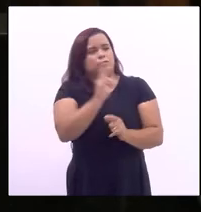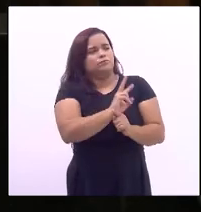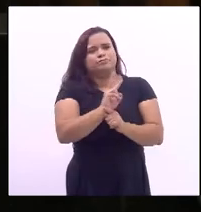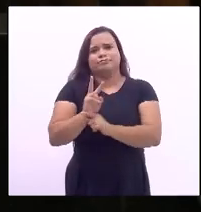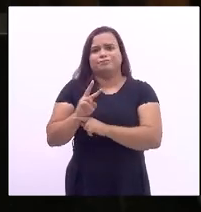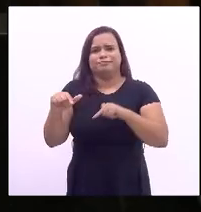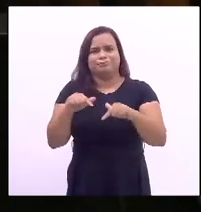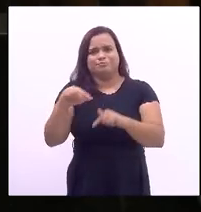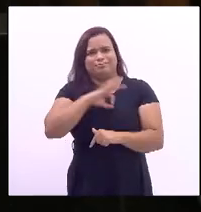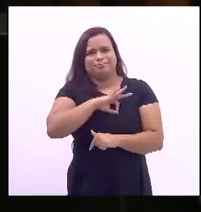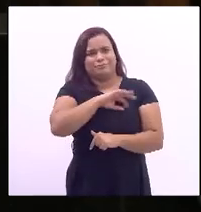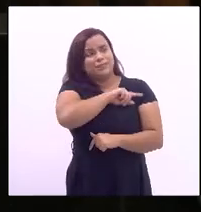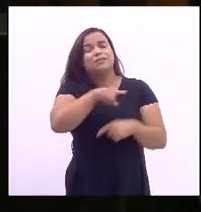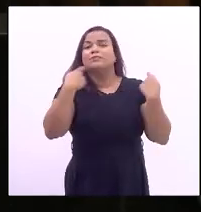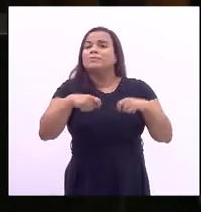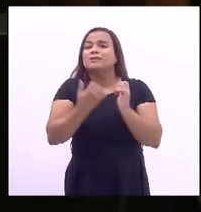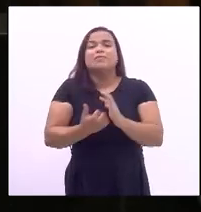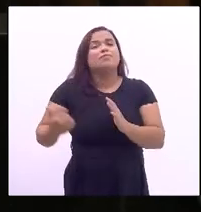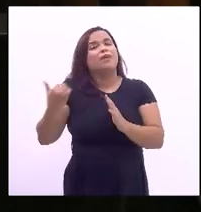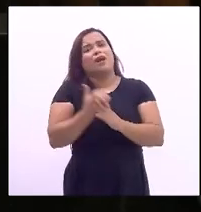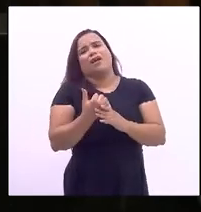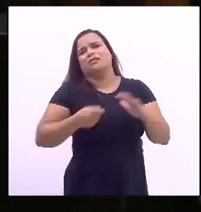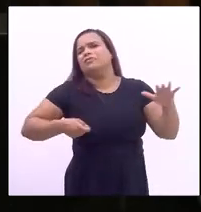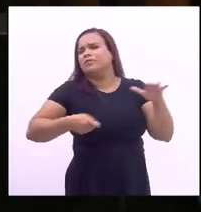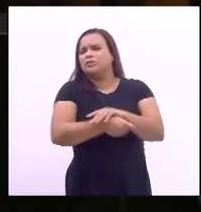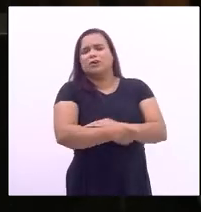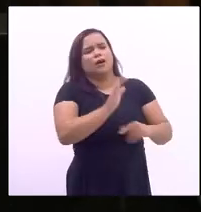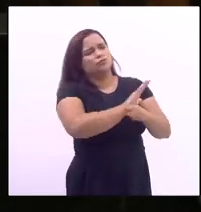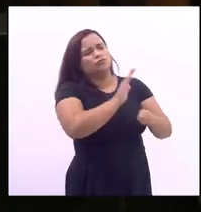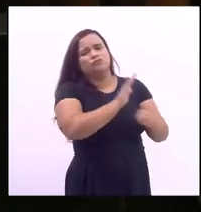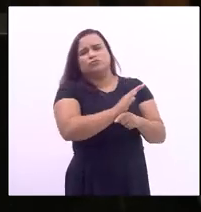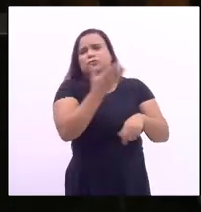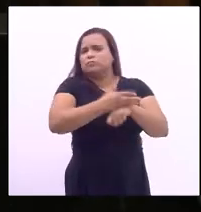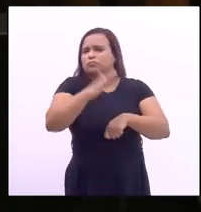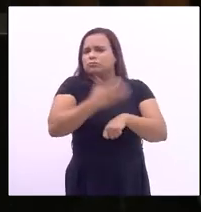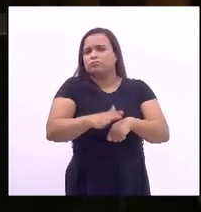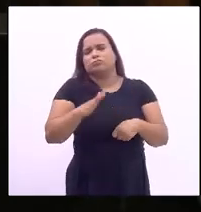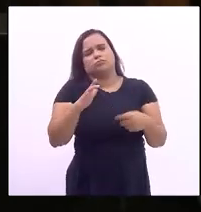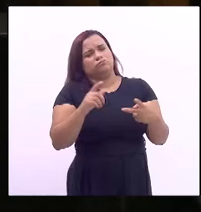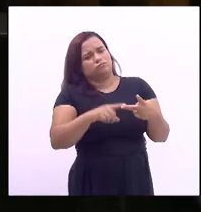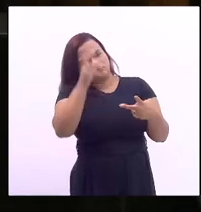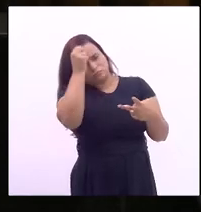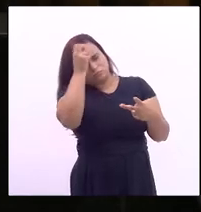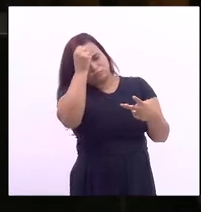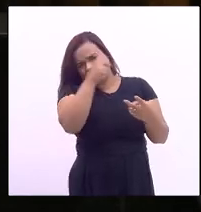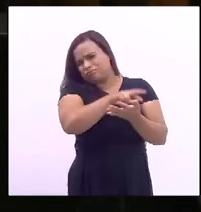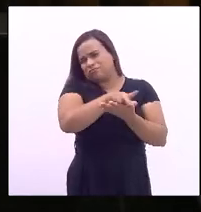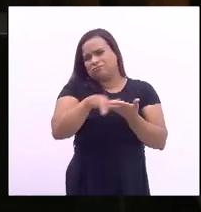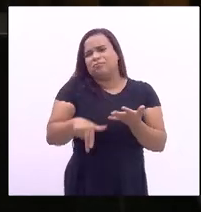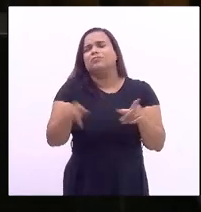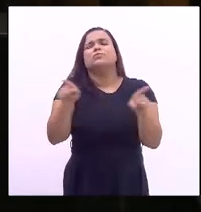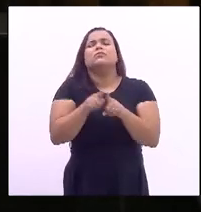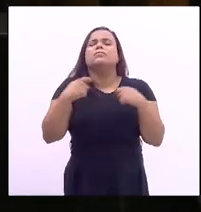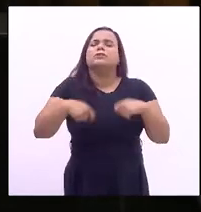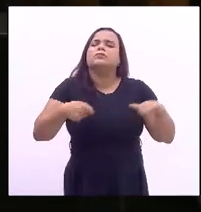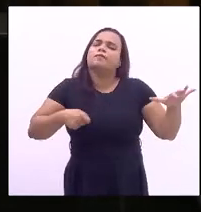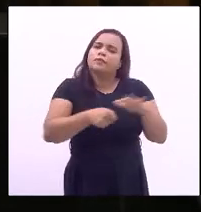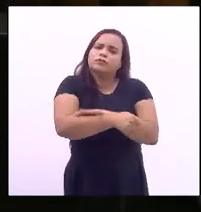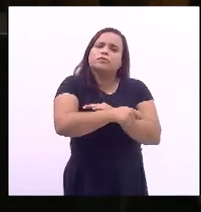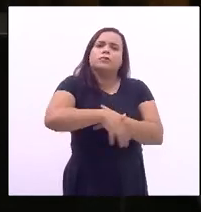de muito mais precisão de investimentos em capacitações precisam de